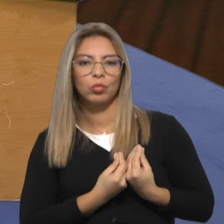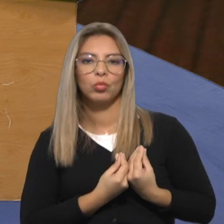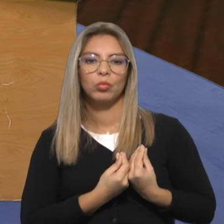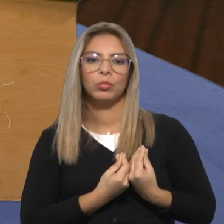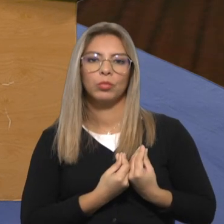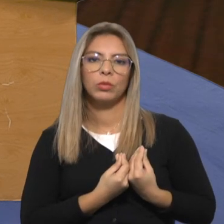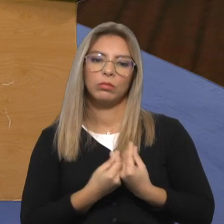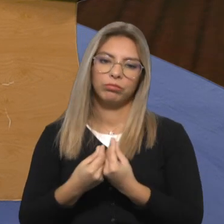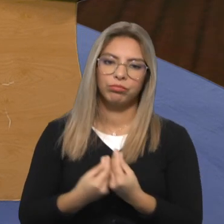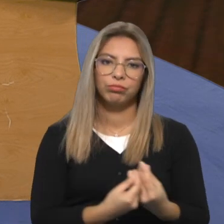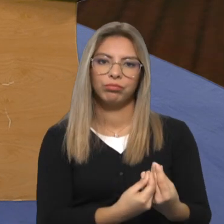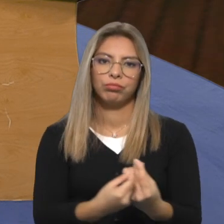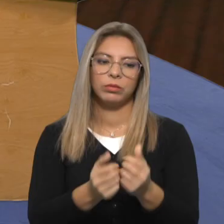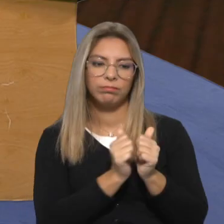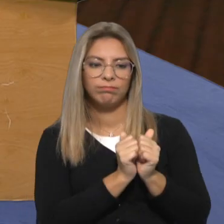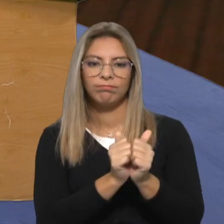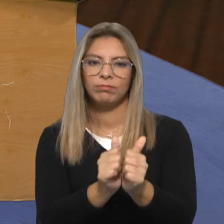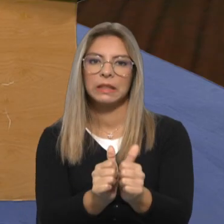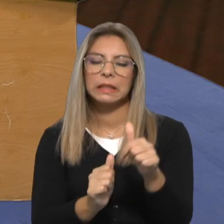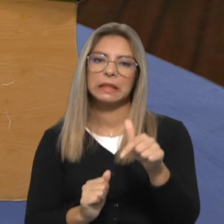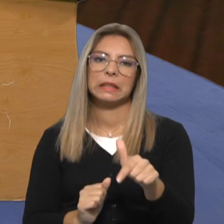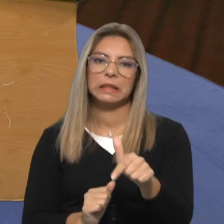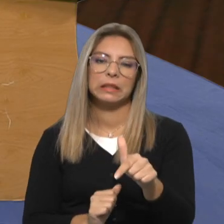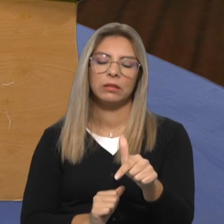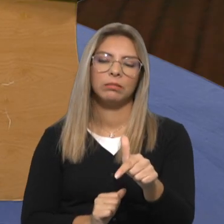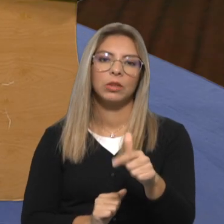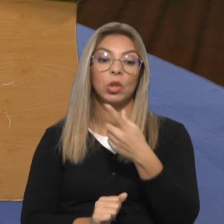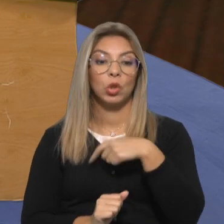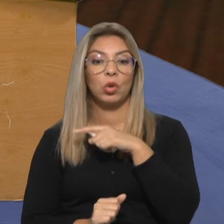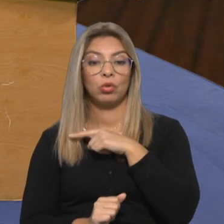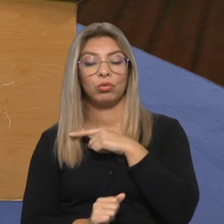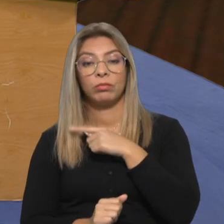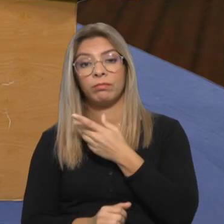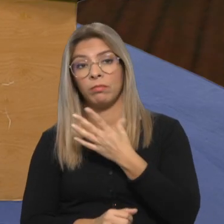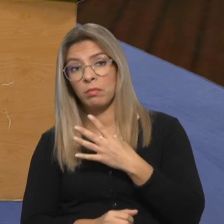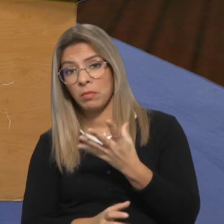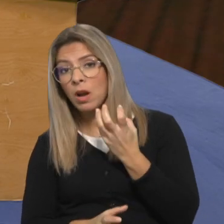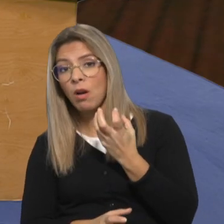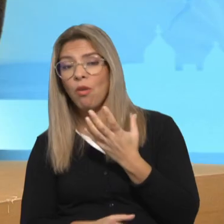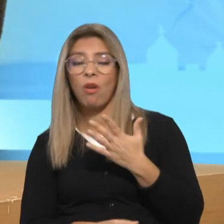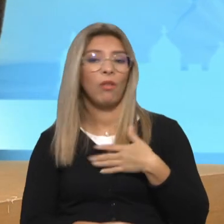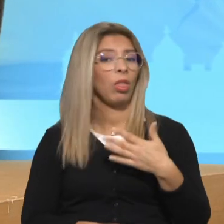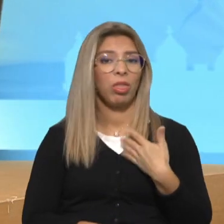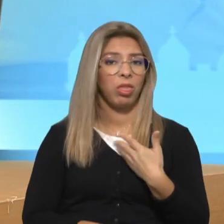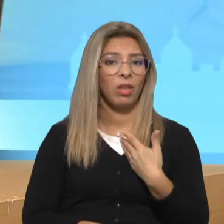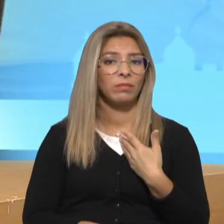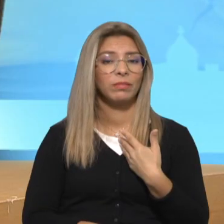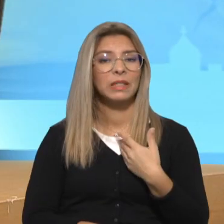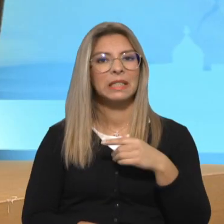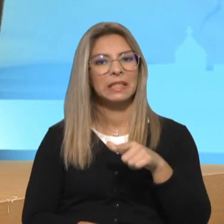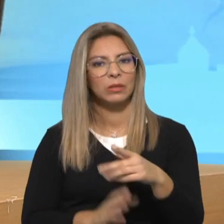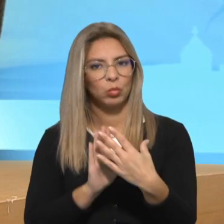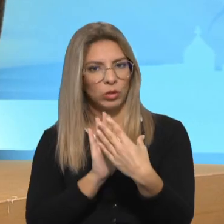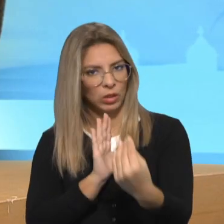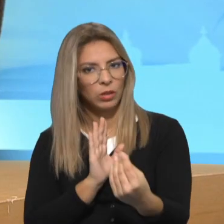alguém dizia que vai ser, quer nós queiramos ou não, vai ser o modelo